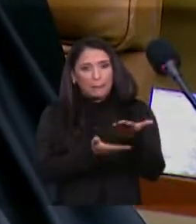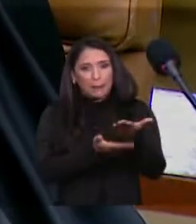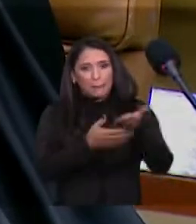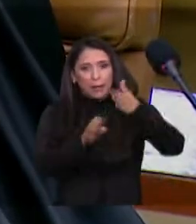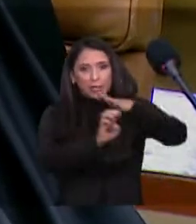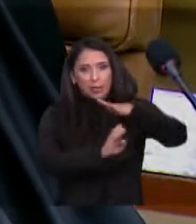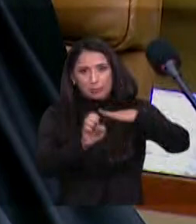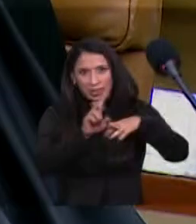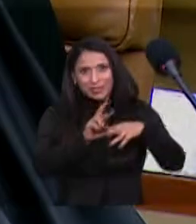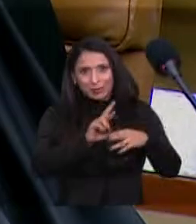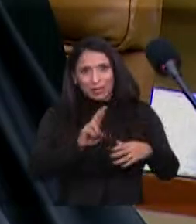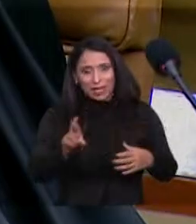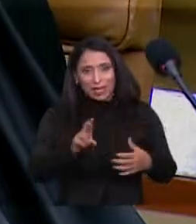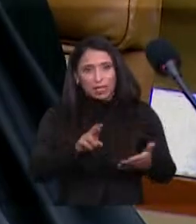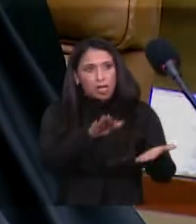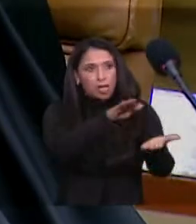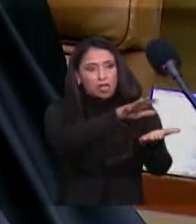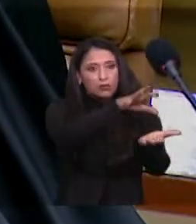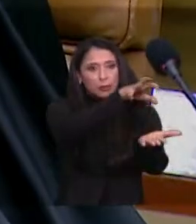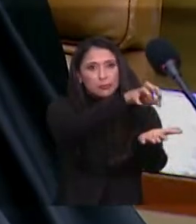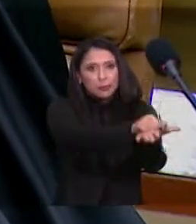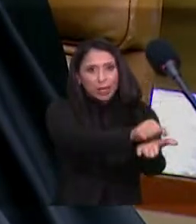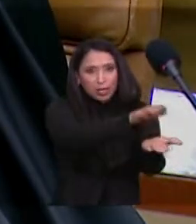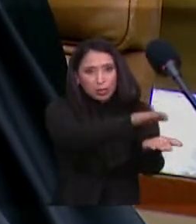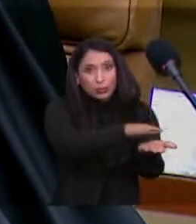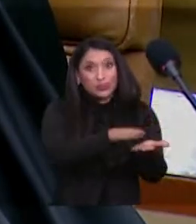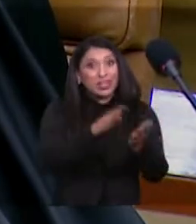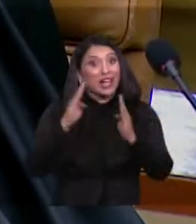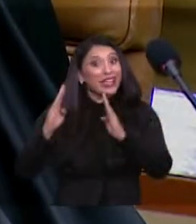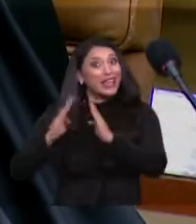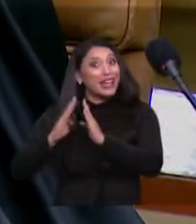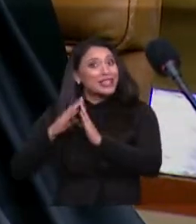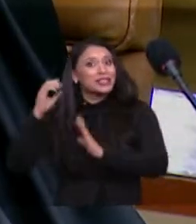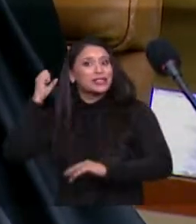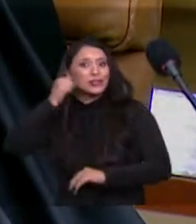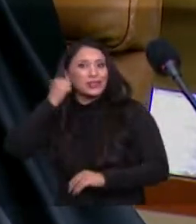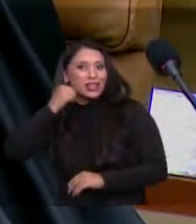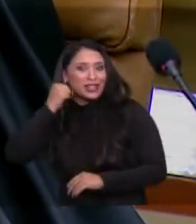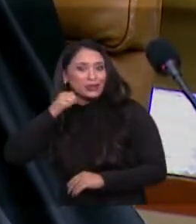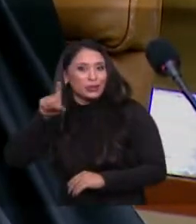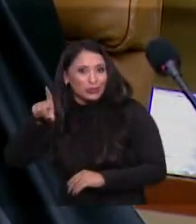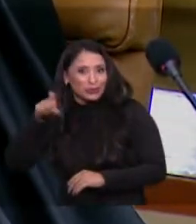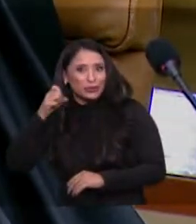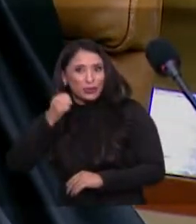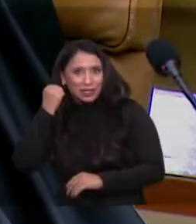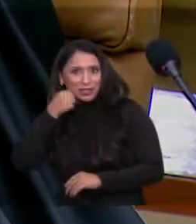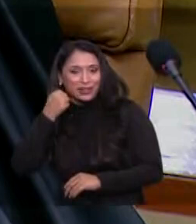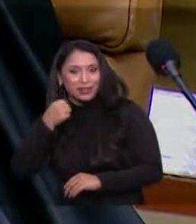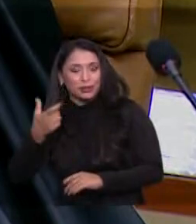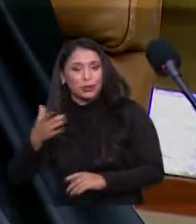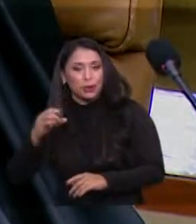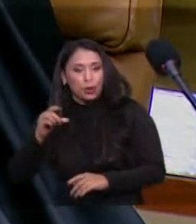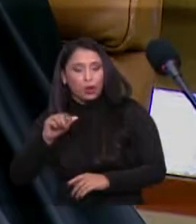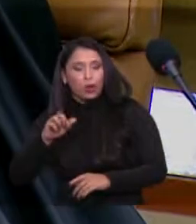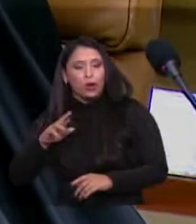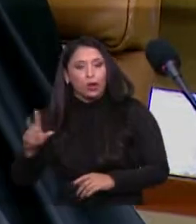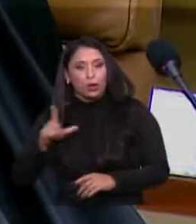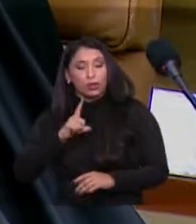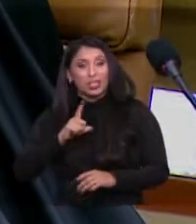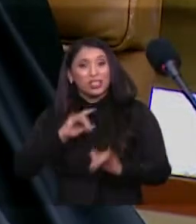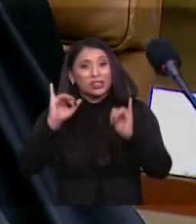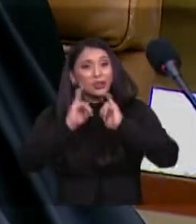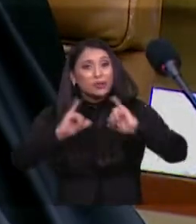distribuidora que foram apreendidos na residência os Senador da República cujos conteúdos demonstram que esse de Tim